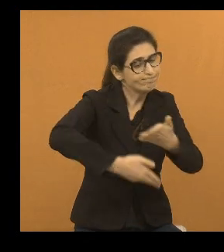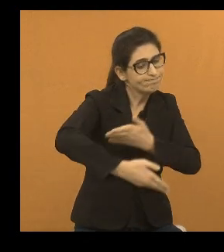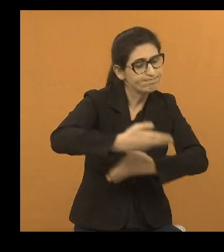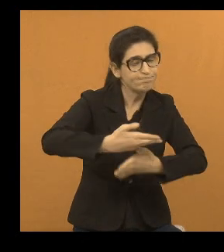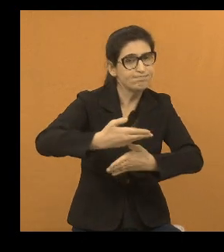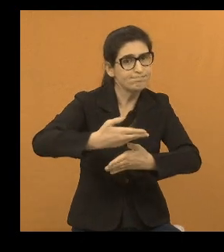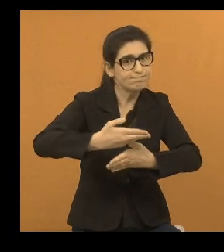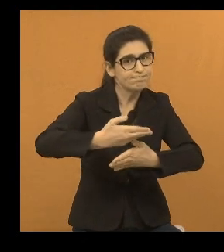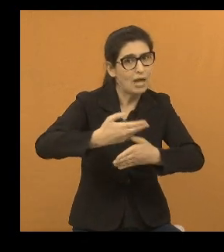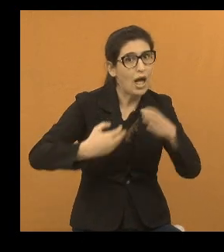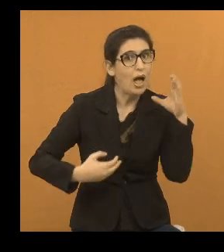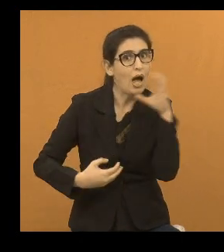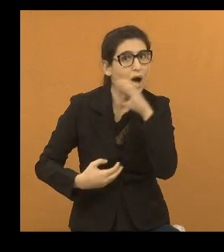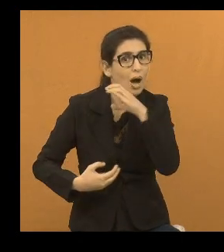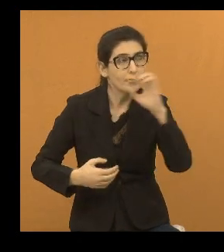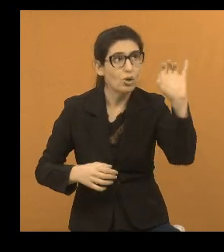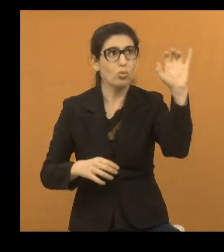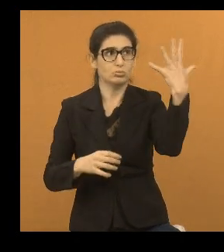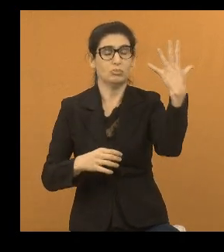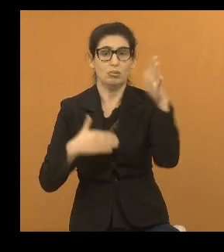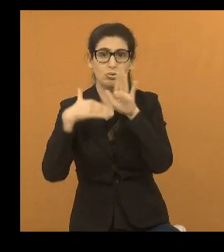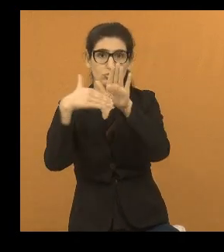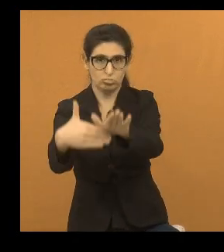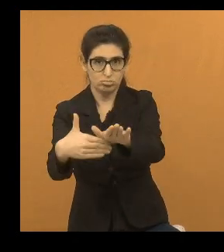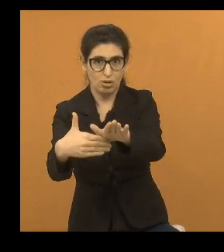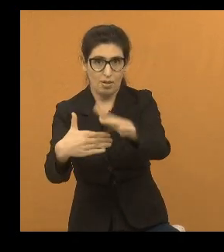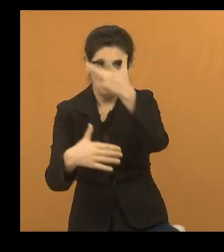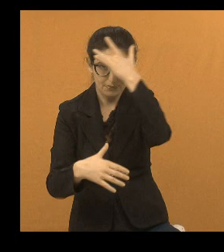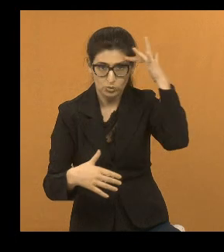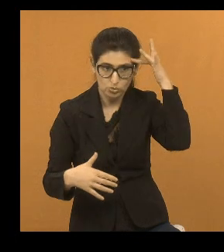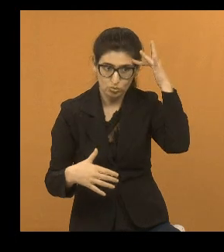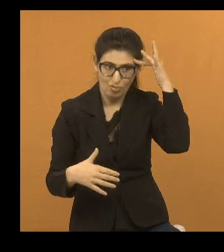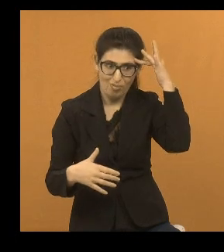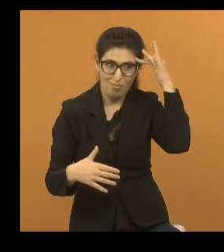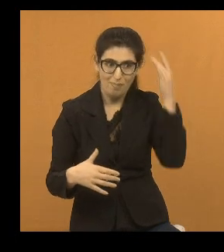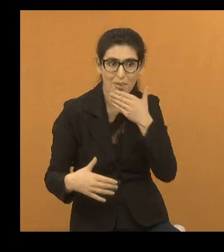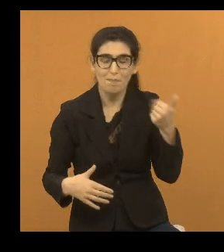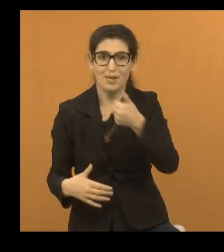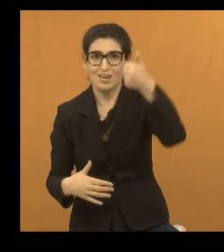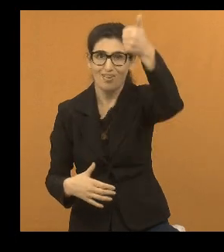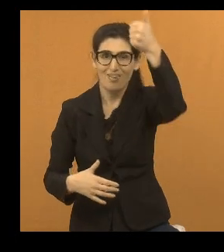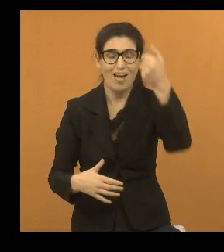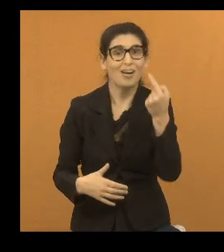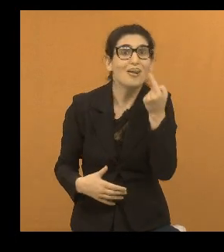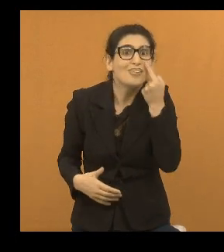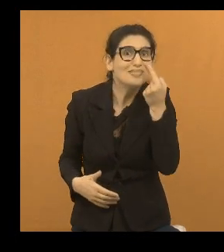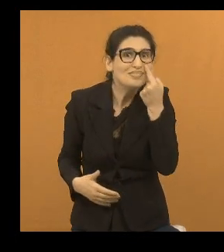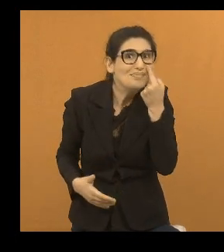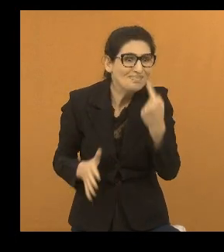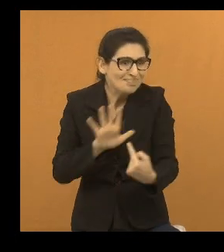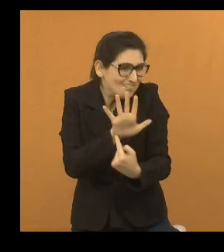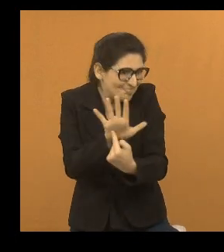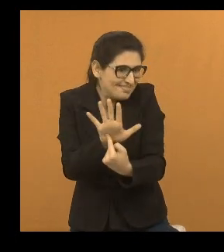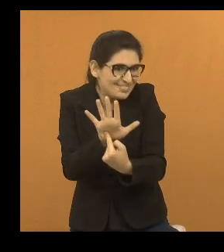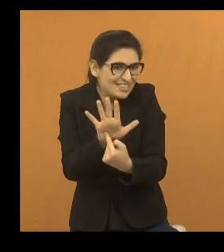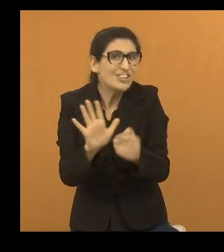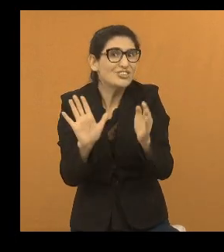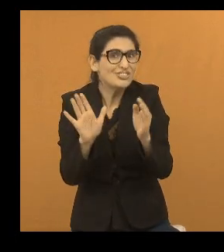Nos próximos slides, então, a gente está mostrando aqui o Parque Linear do Campo Grande, que já está em fase de